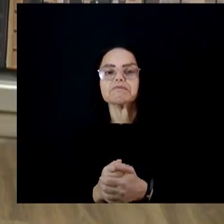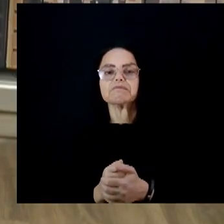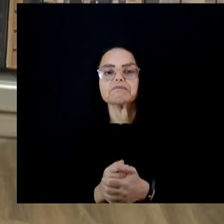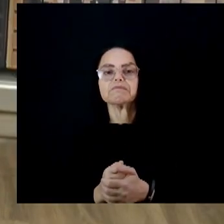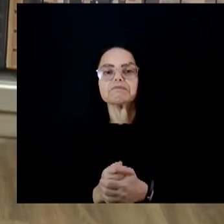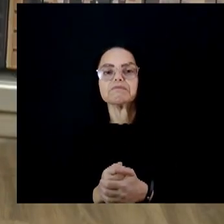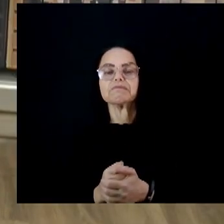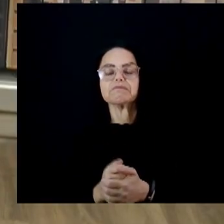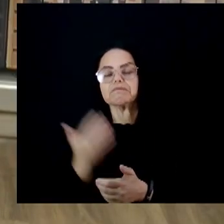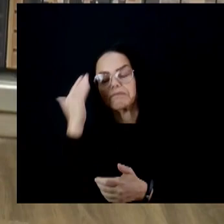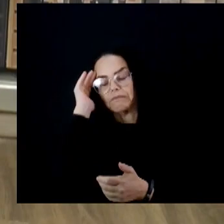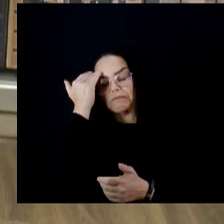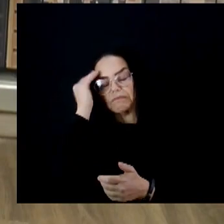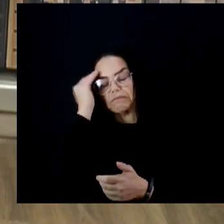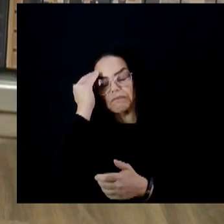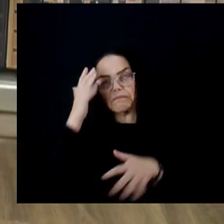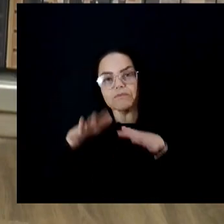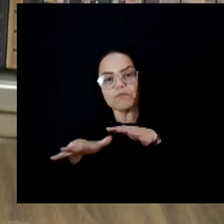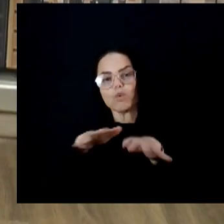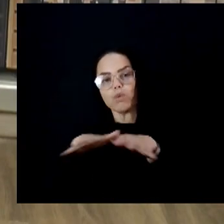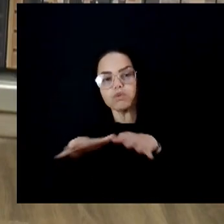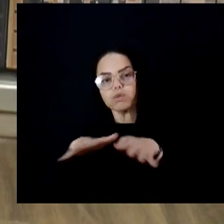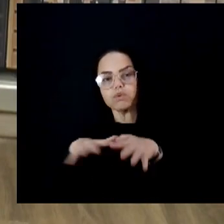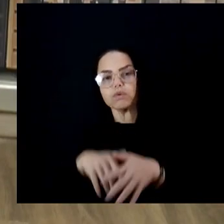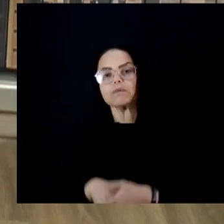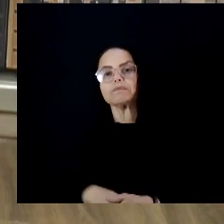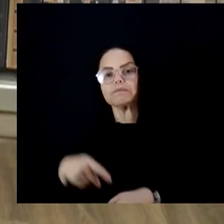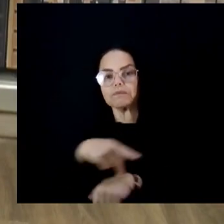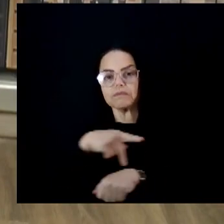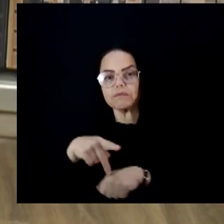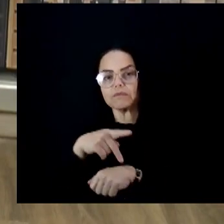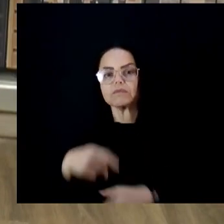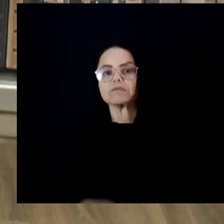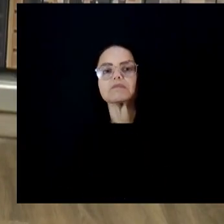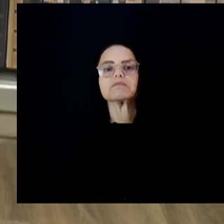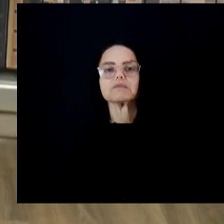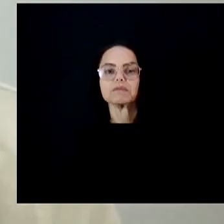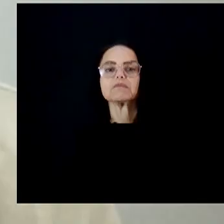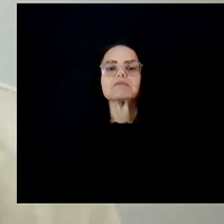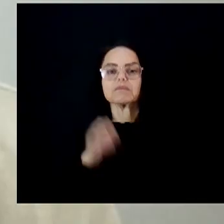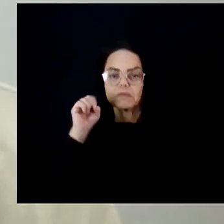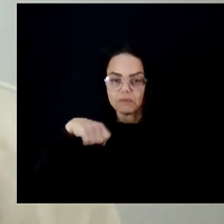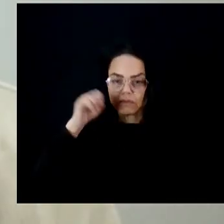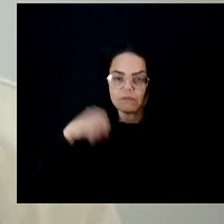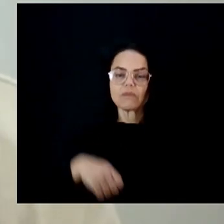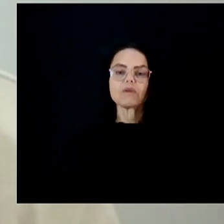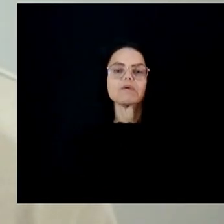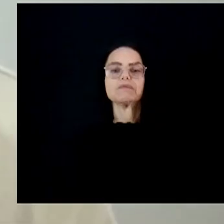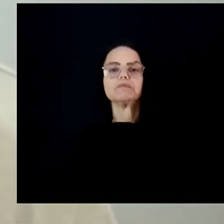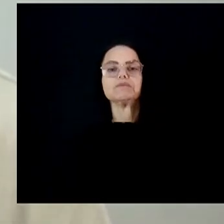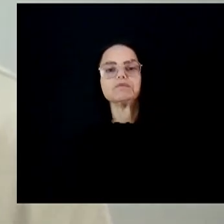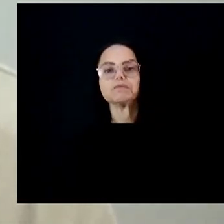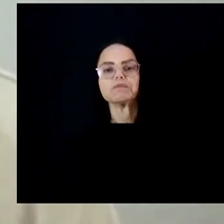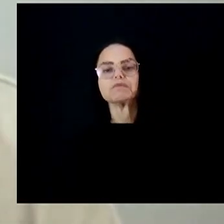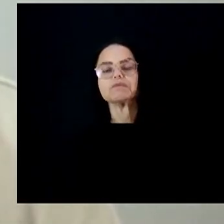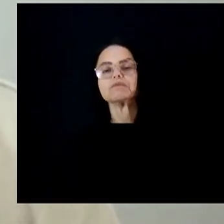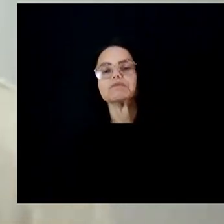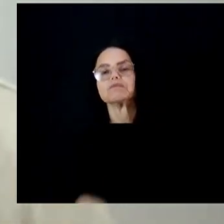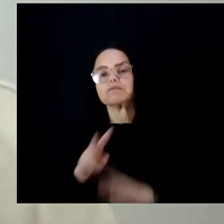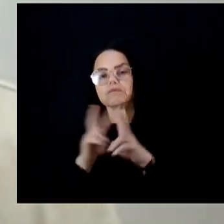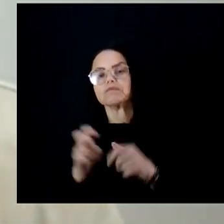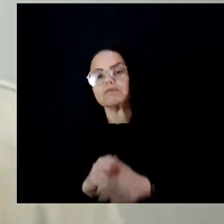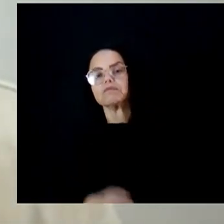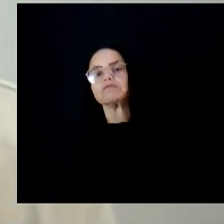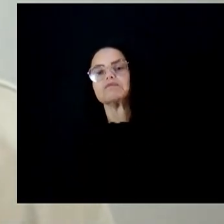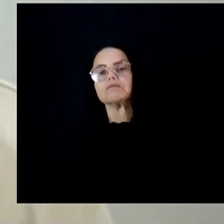compreender esses abalos sísmicos no país? Sim, a gente está falando aqui de mais de desastres,